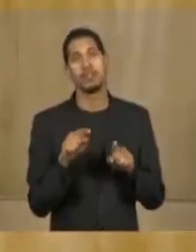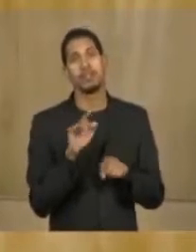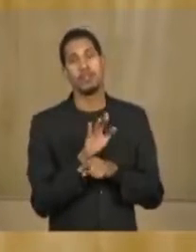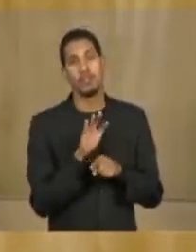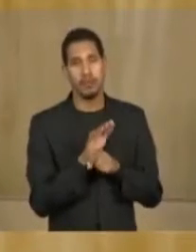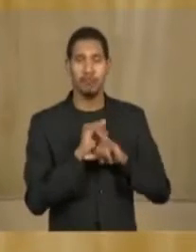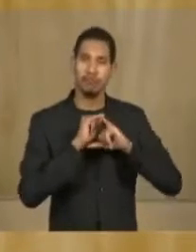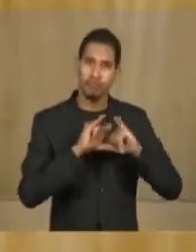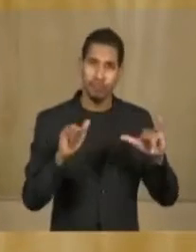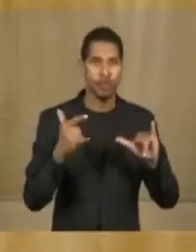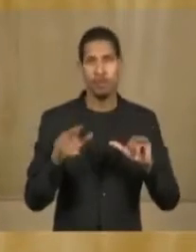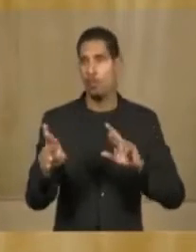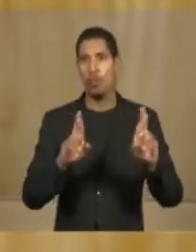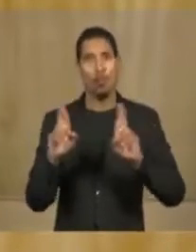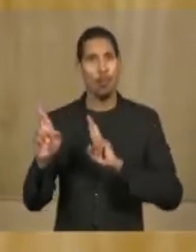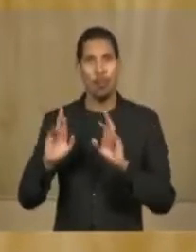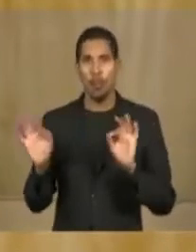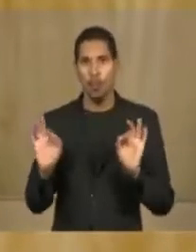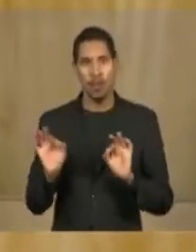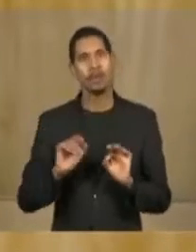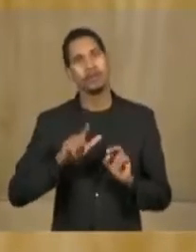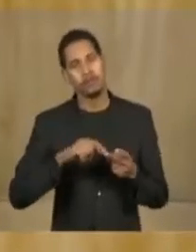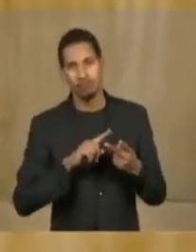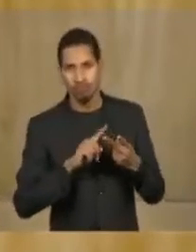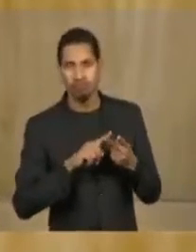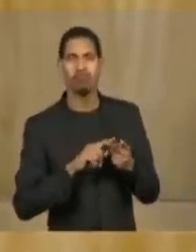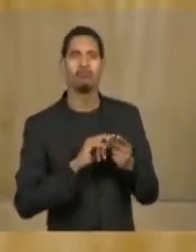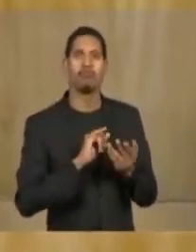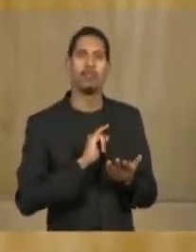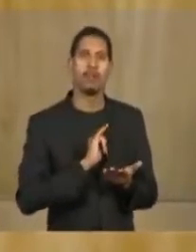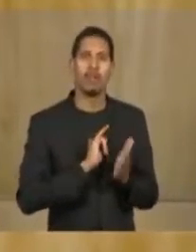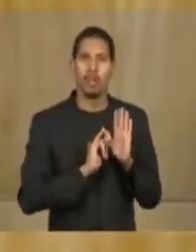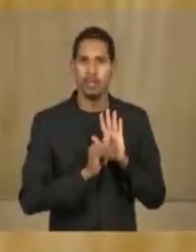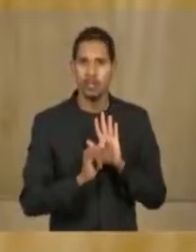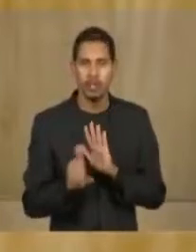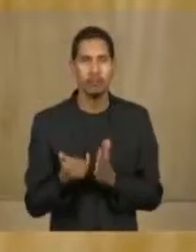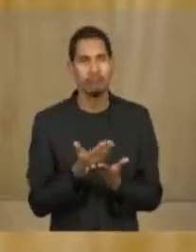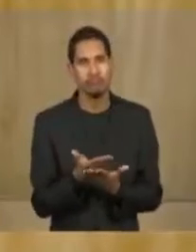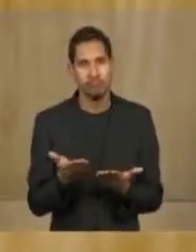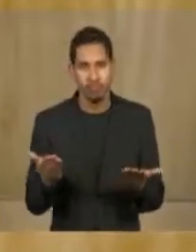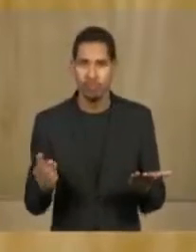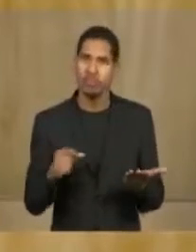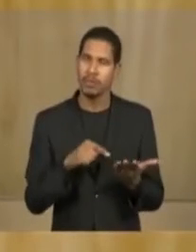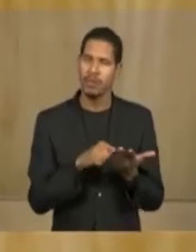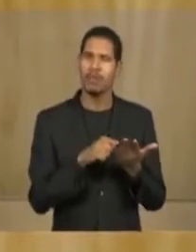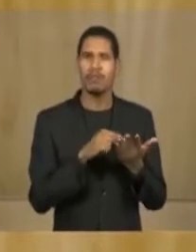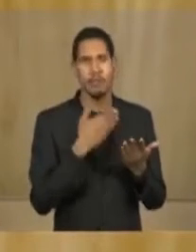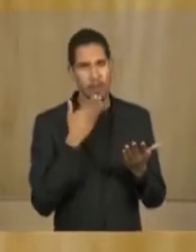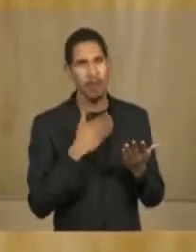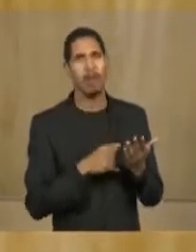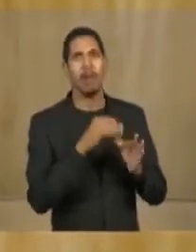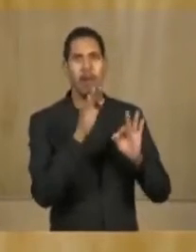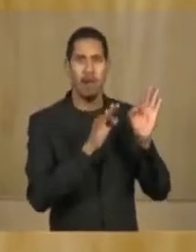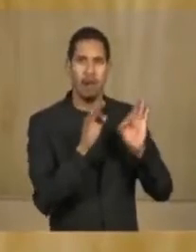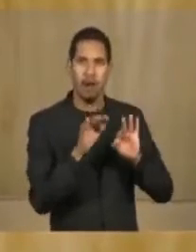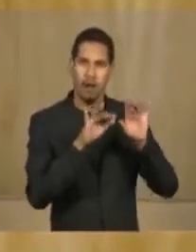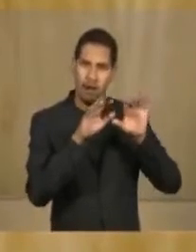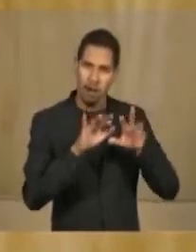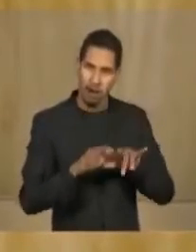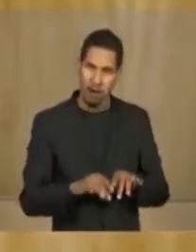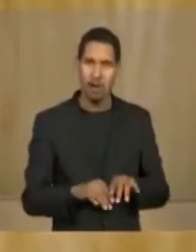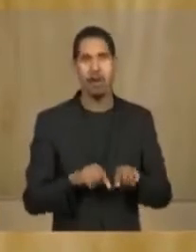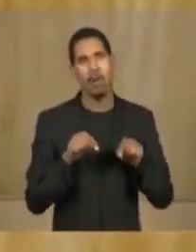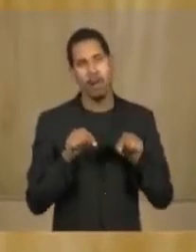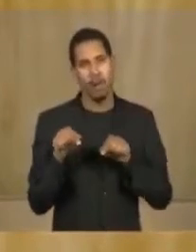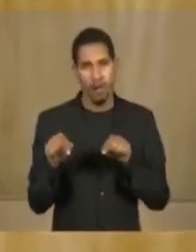resposta. Depois foi publicado um segundo edital, na minha avaliação, mais bem formulado,